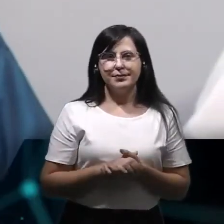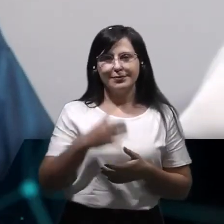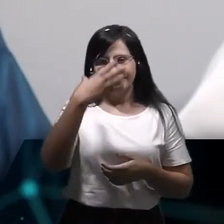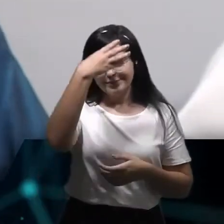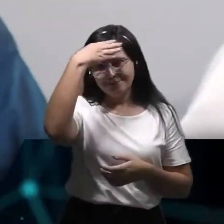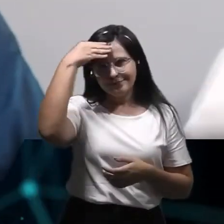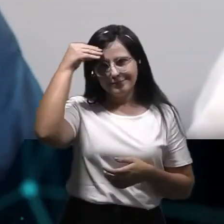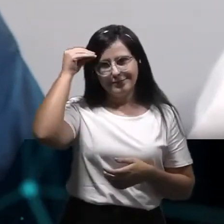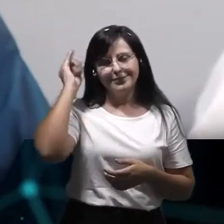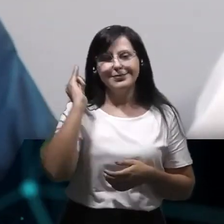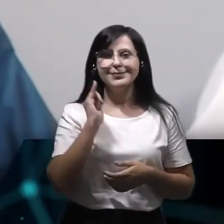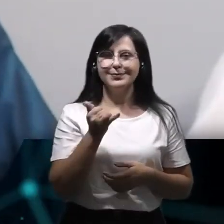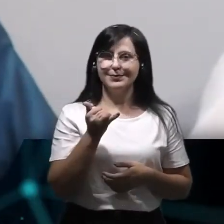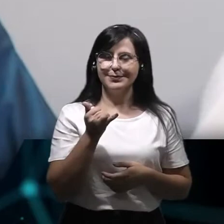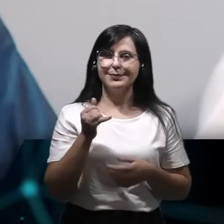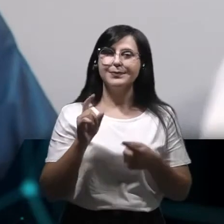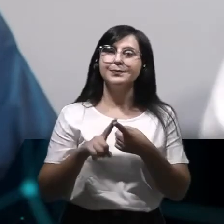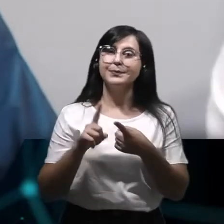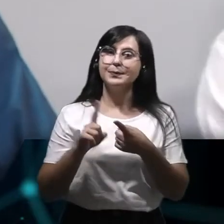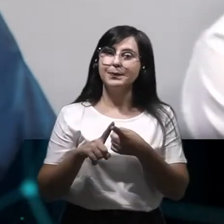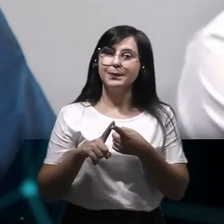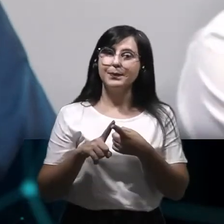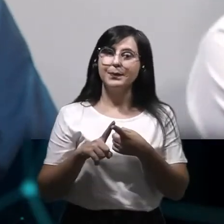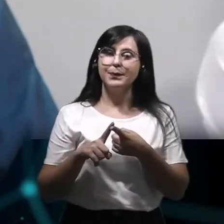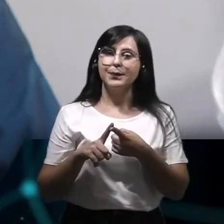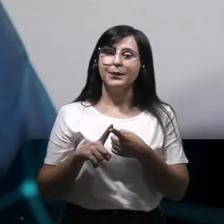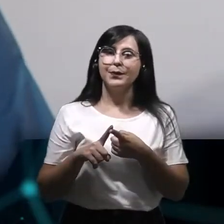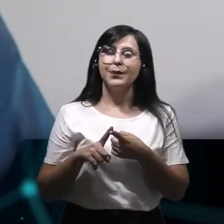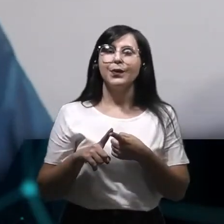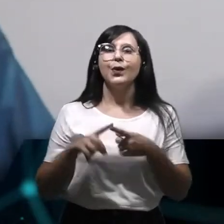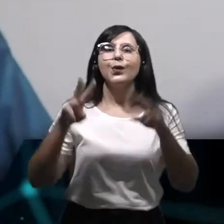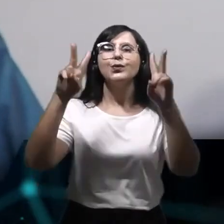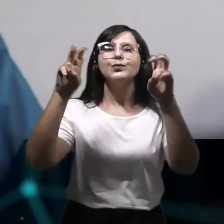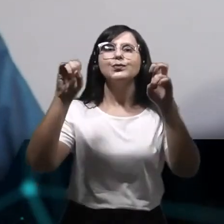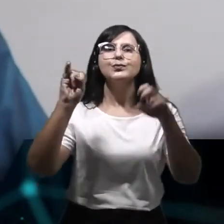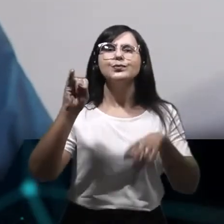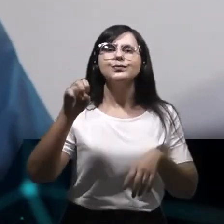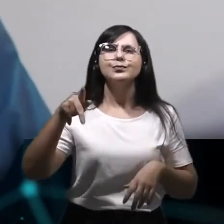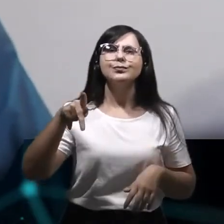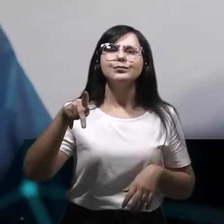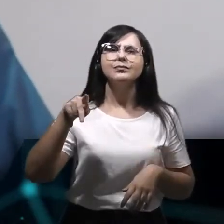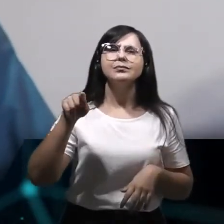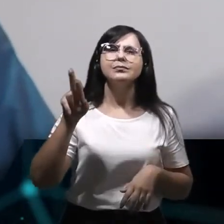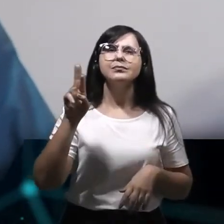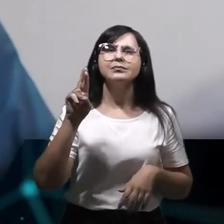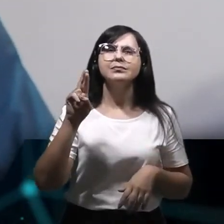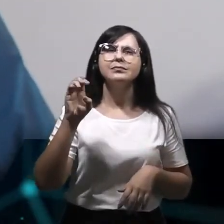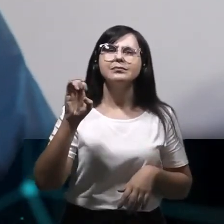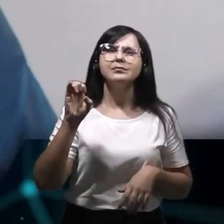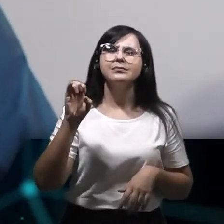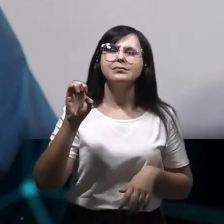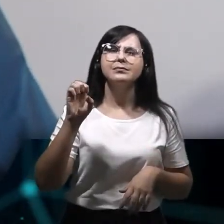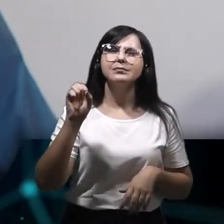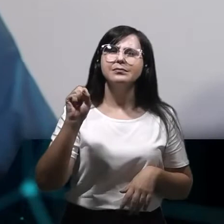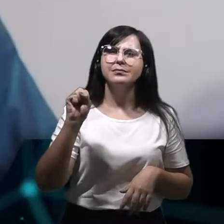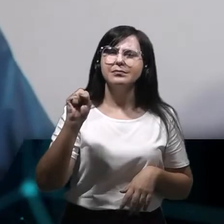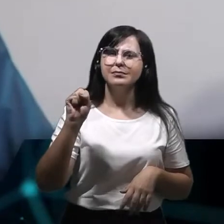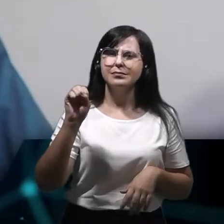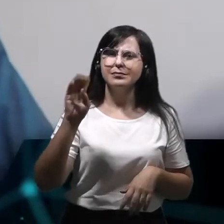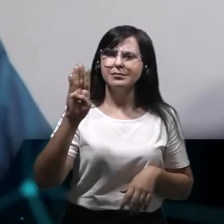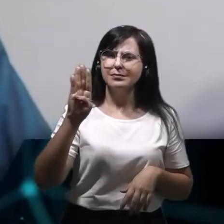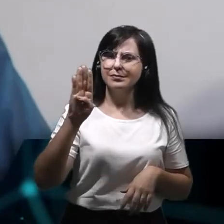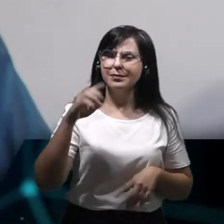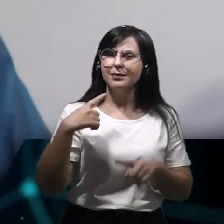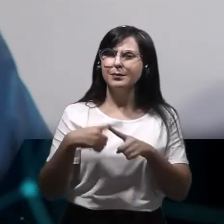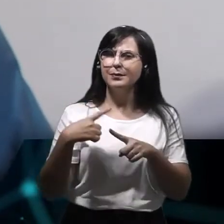esqueci, a gente tem que ver também a questão do IPRESB, que o IPRESB hoje não tem dinheiro, porque o dinheiro que é para repassar para o IPRESB, a